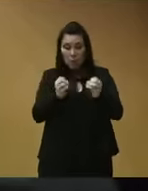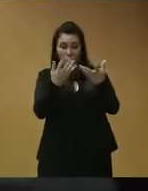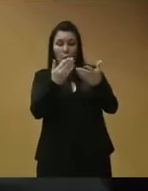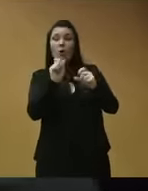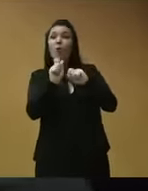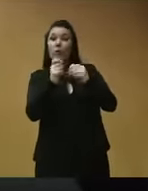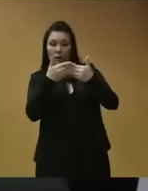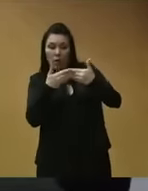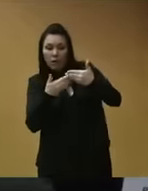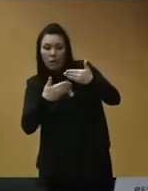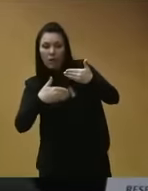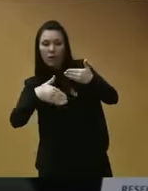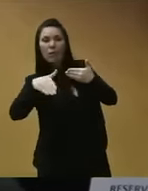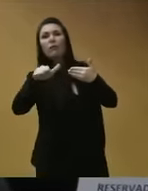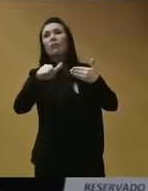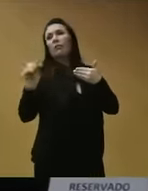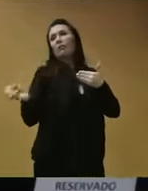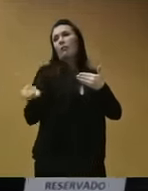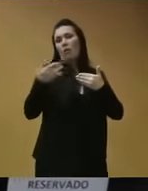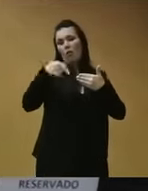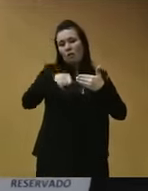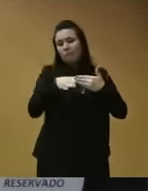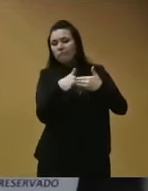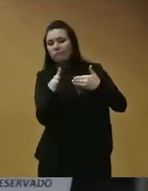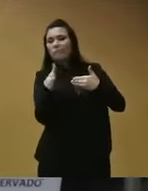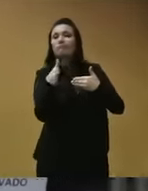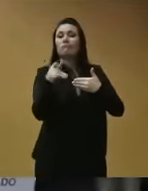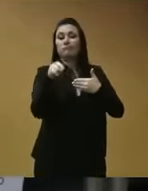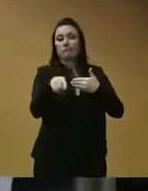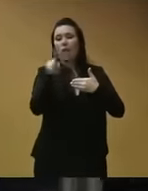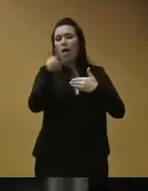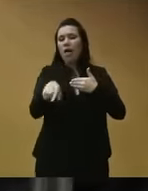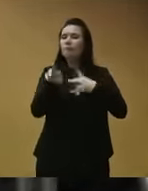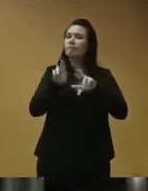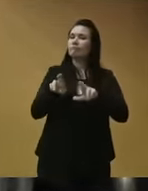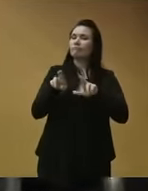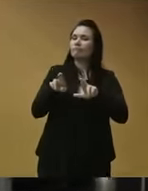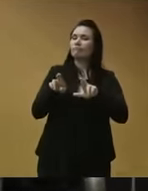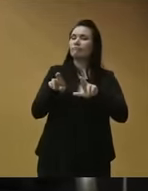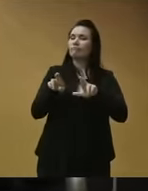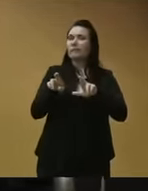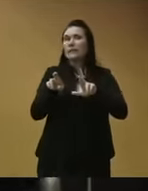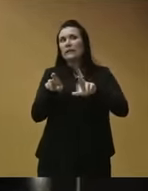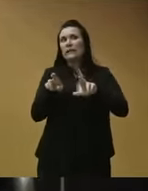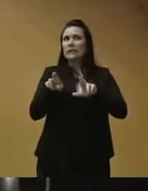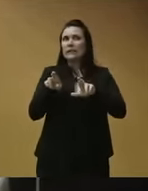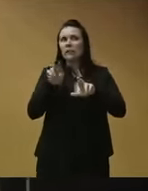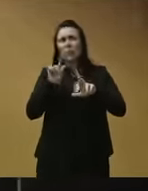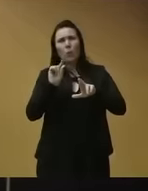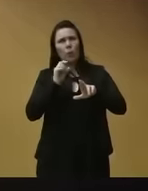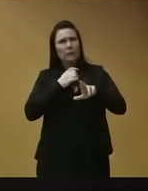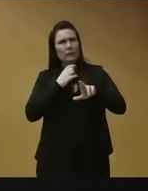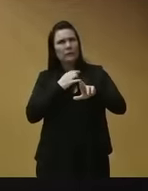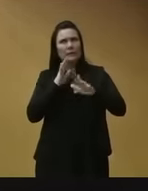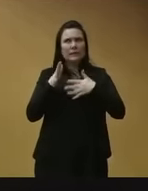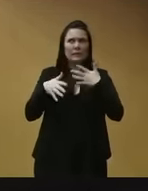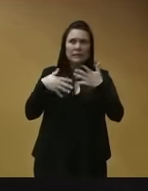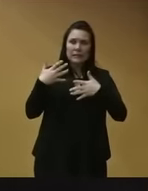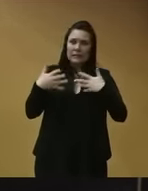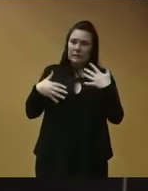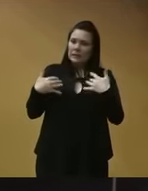início de uma nova trajetória, com esperança e um pouco de medo, devido às